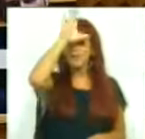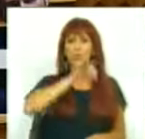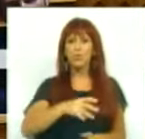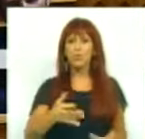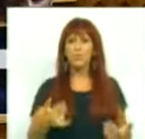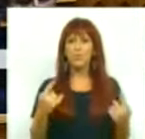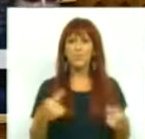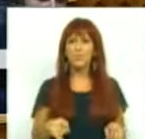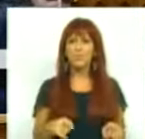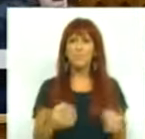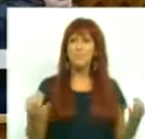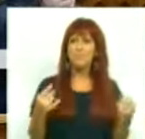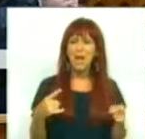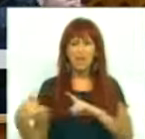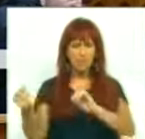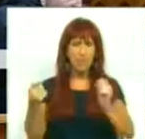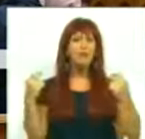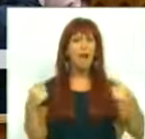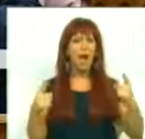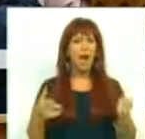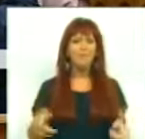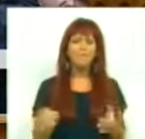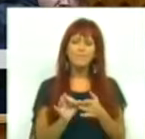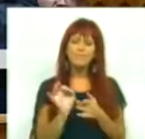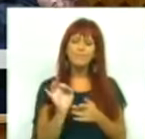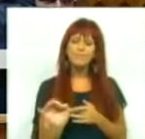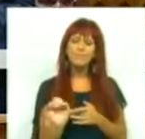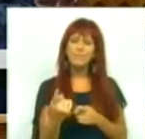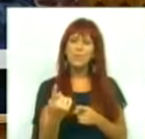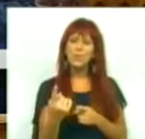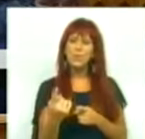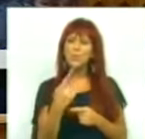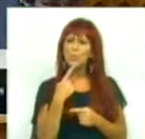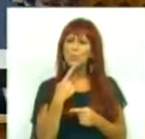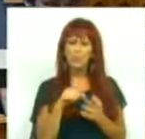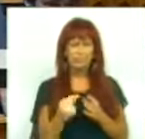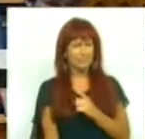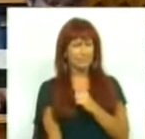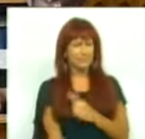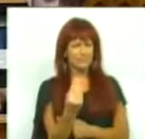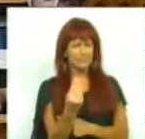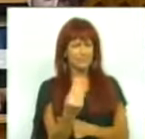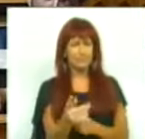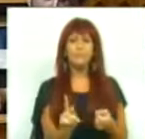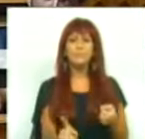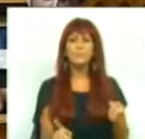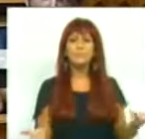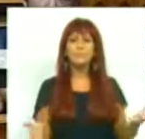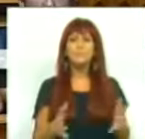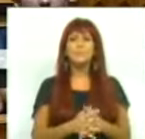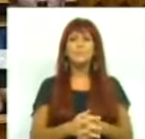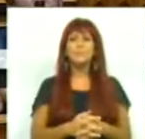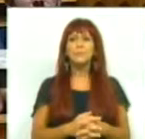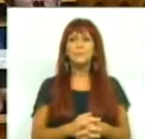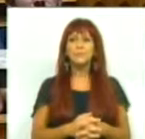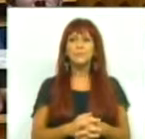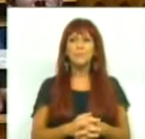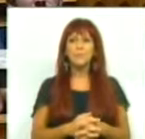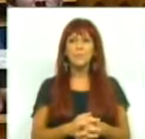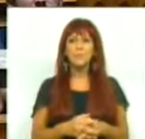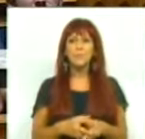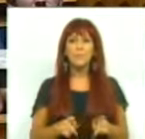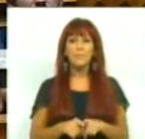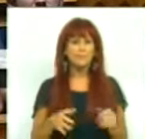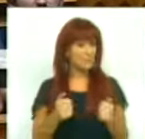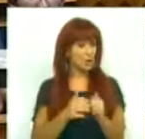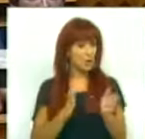Primeiro-Ministro, há de facto neste debate uma nota muito insólita. É que para